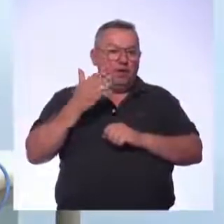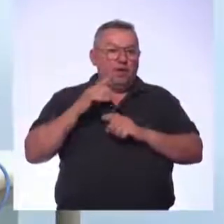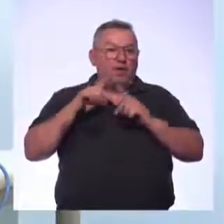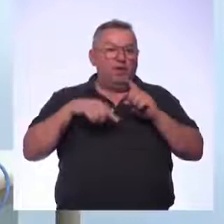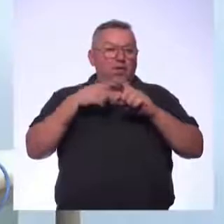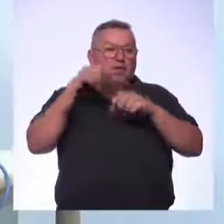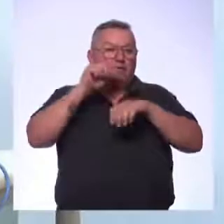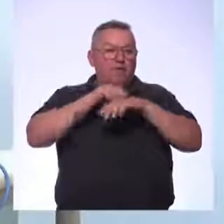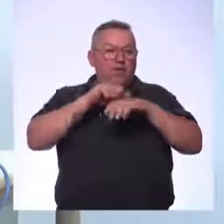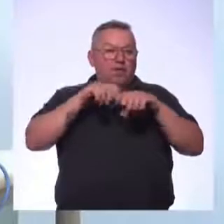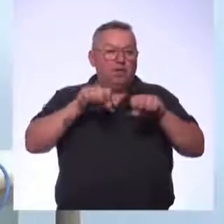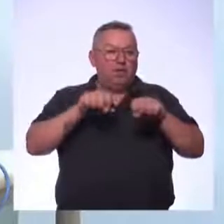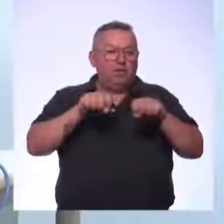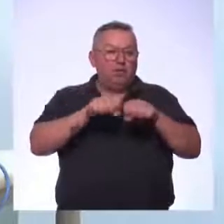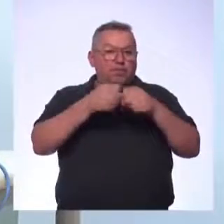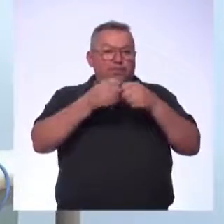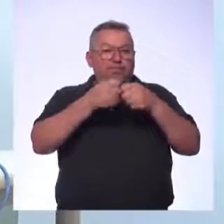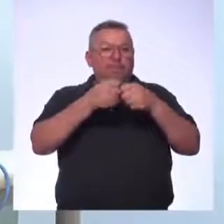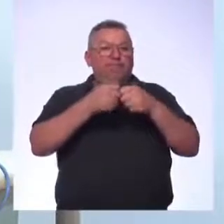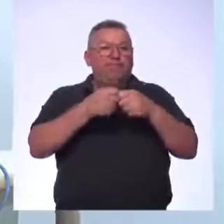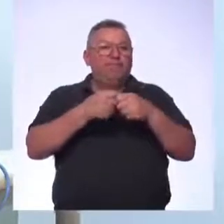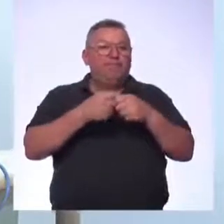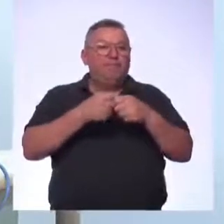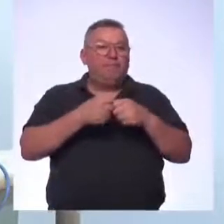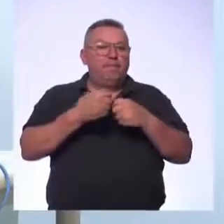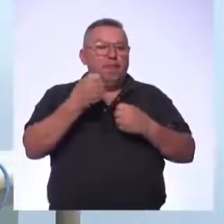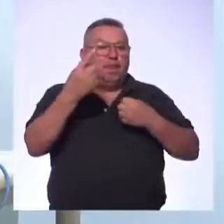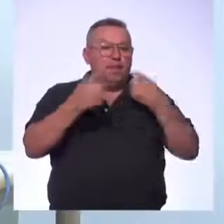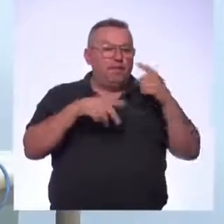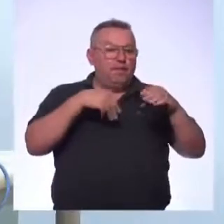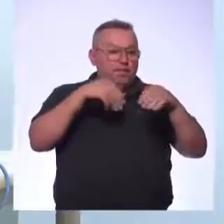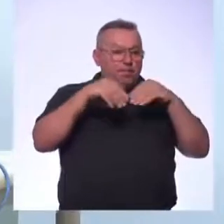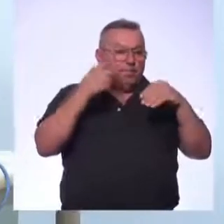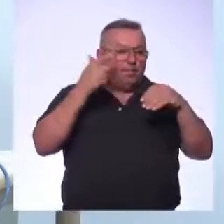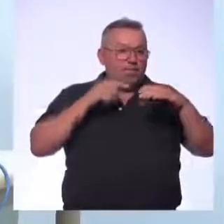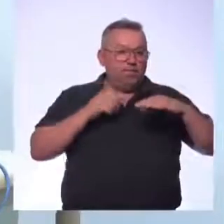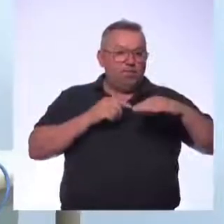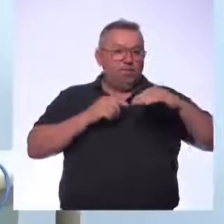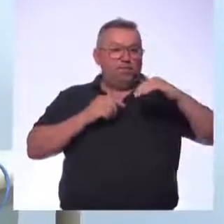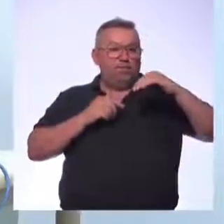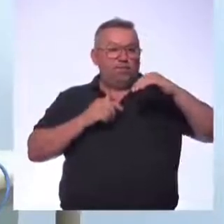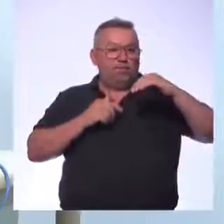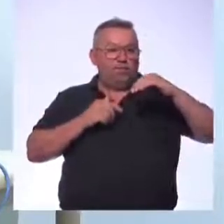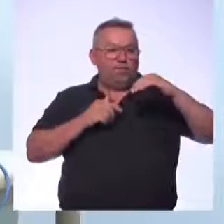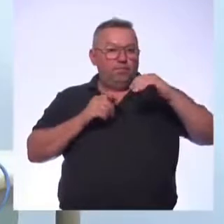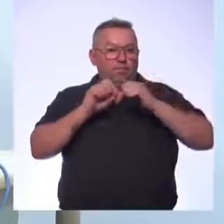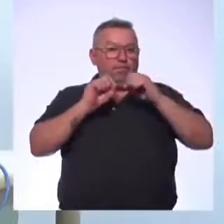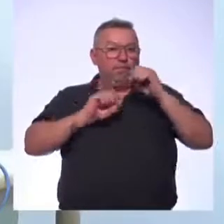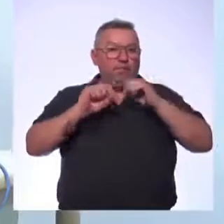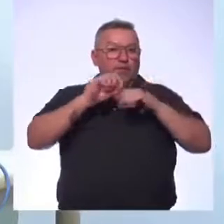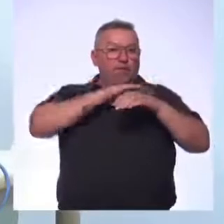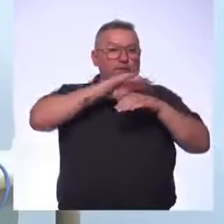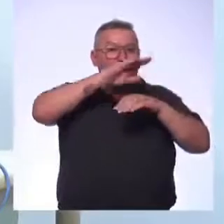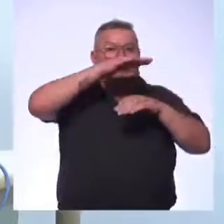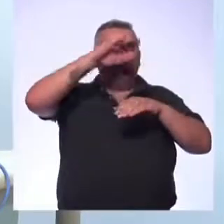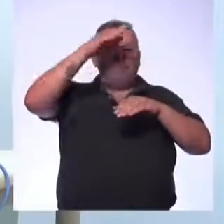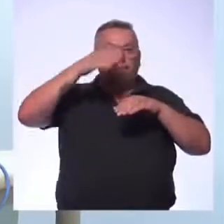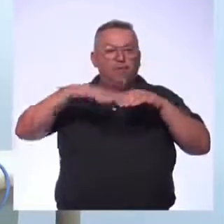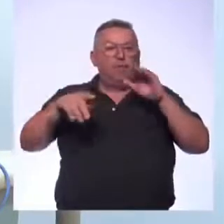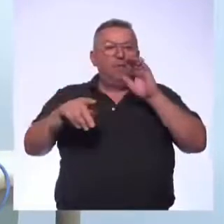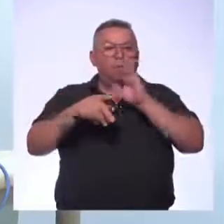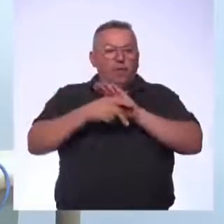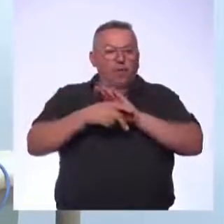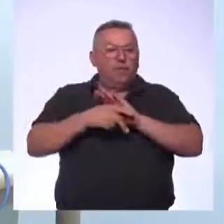mais duras, elas vão sofrer fraturas. Então, algumas placas mais maleáveis, elas envergam. E aí forma o processo de epirogênese no seu